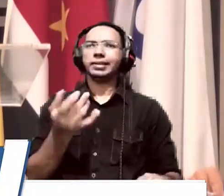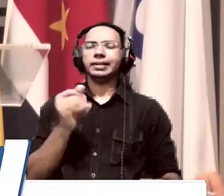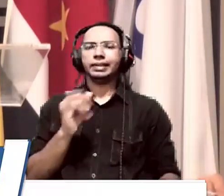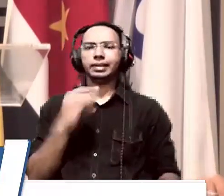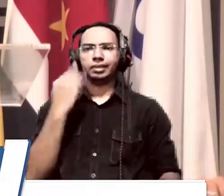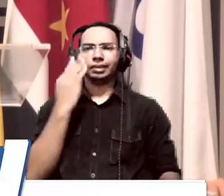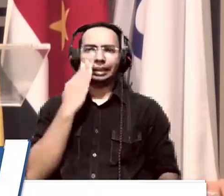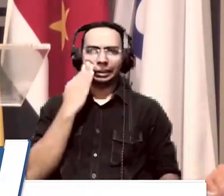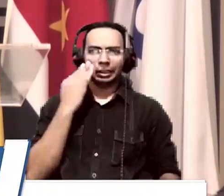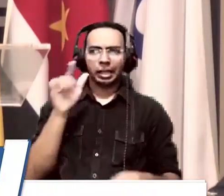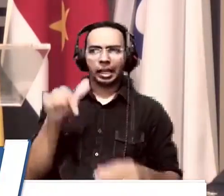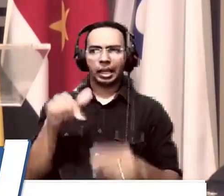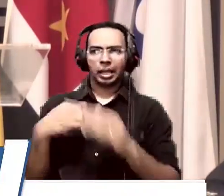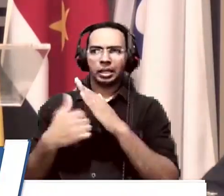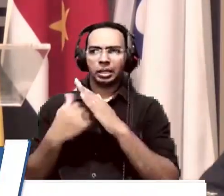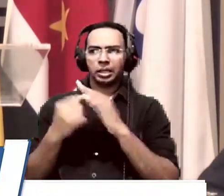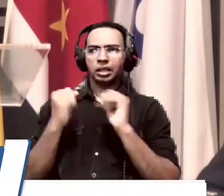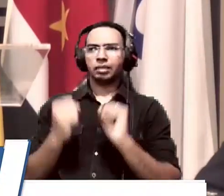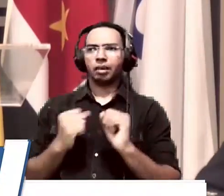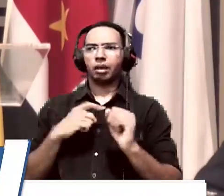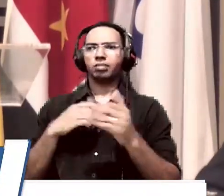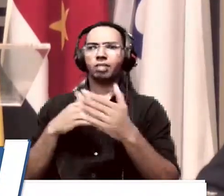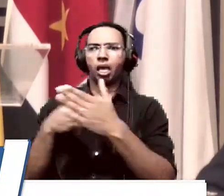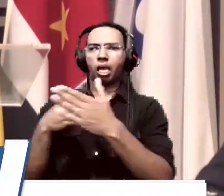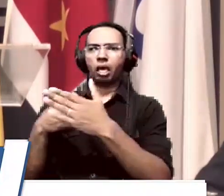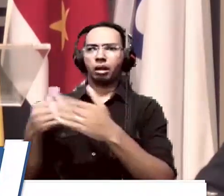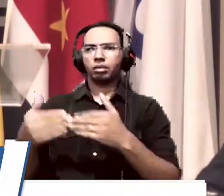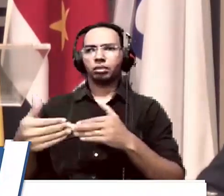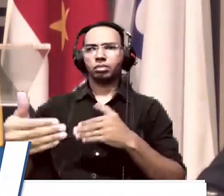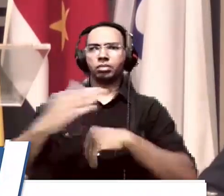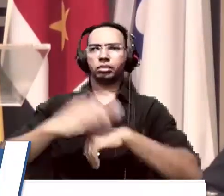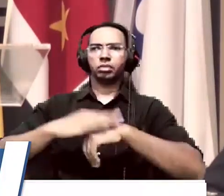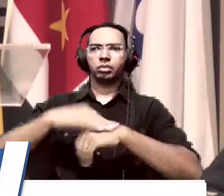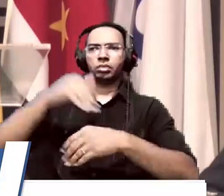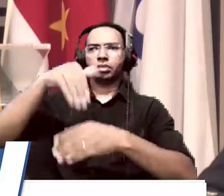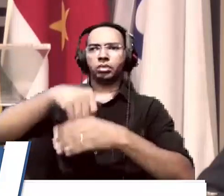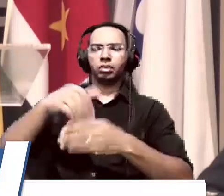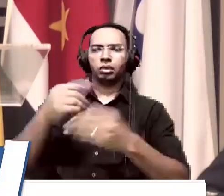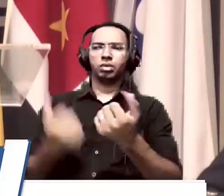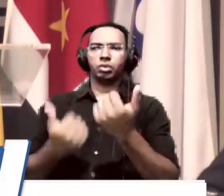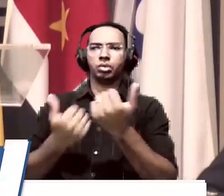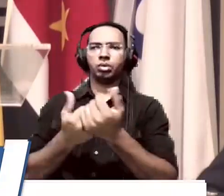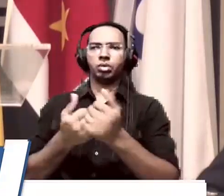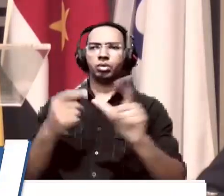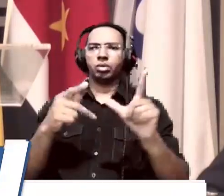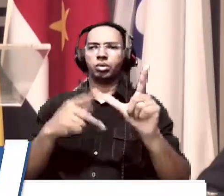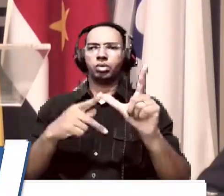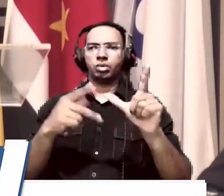uma empresa que pode dar empecilhos a partir do momento que a gente votar um subsídio para o passe livre de estudante aqui no